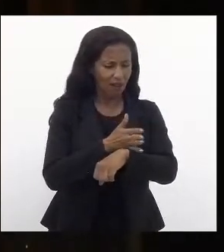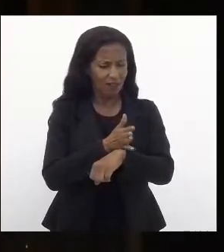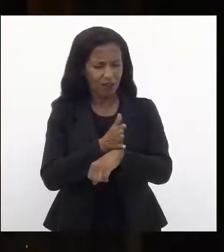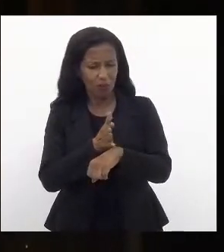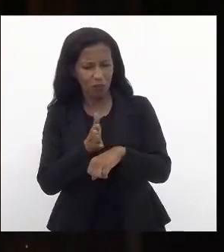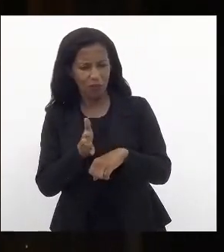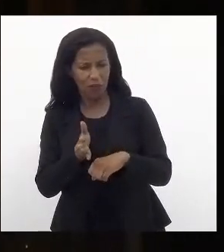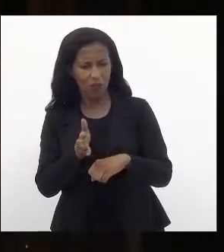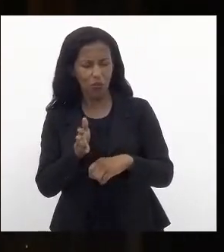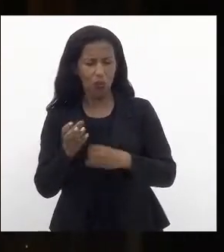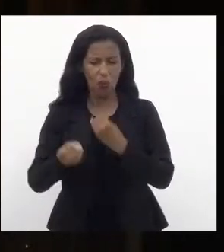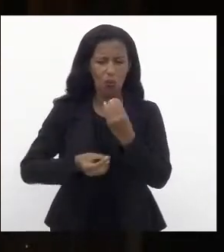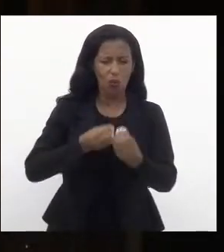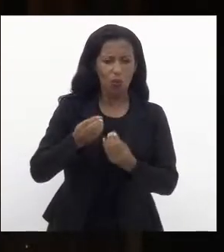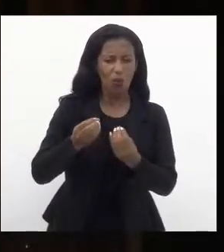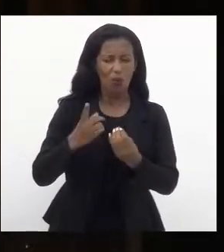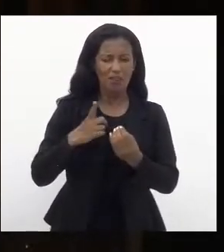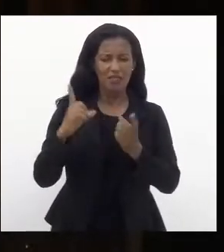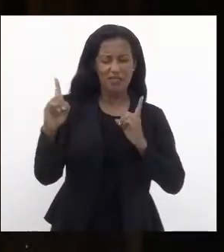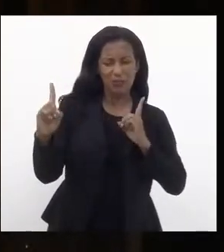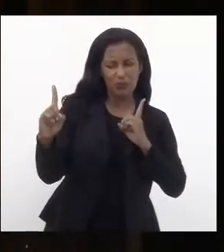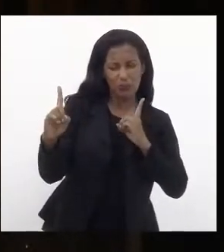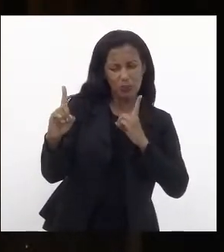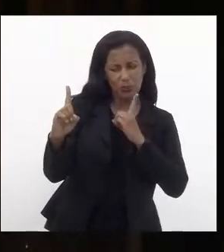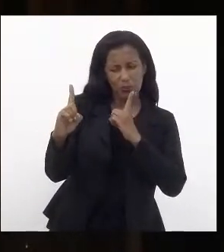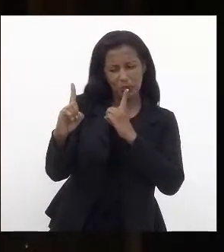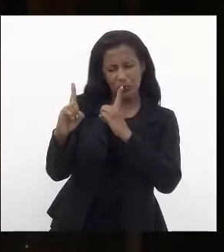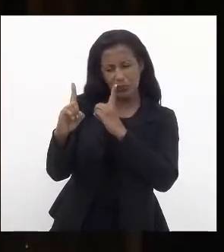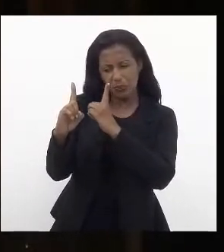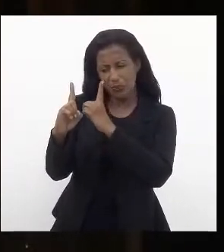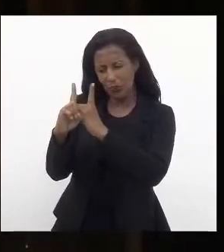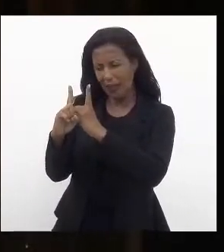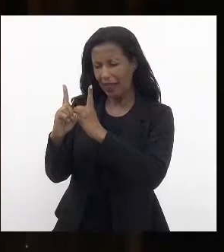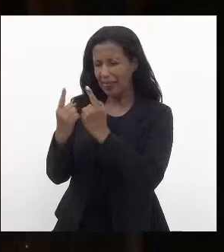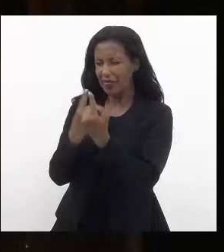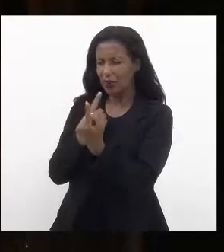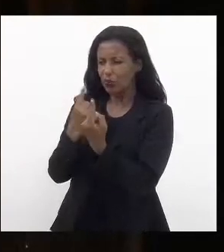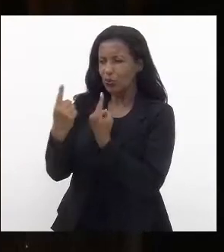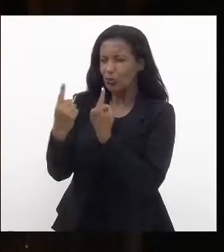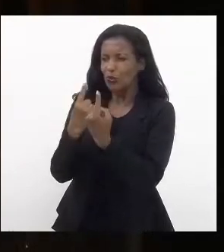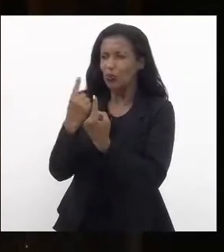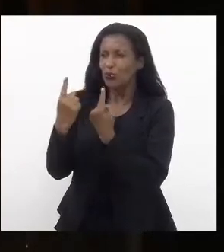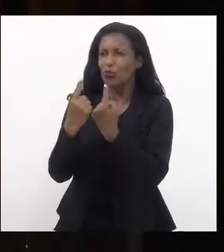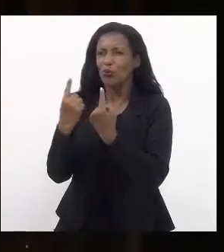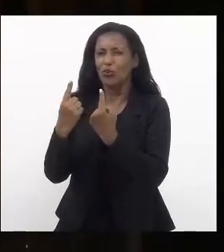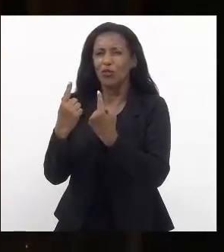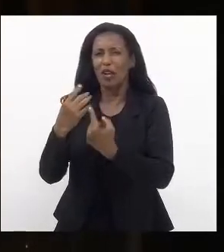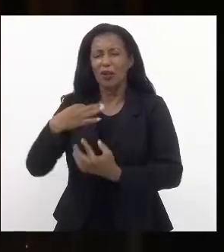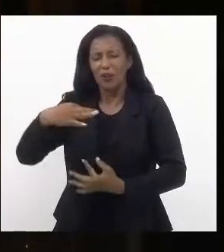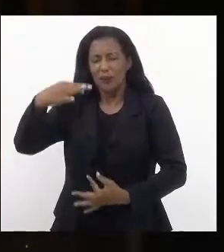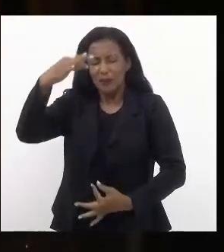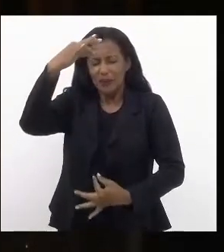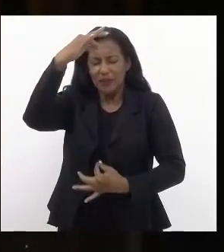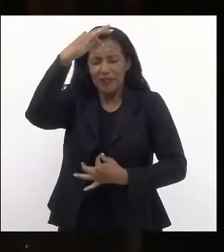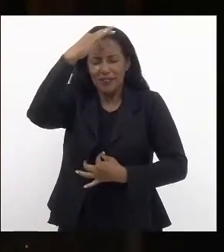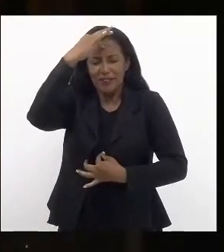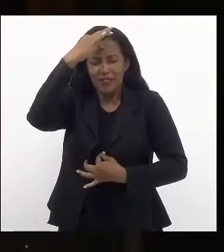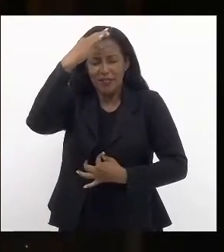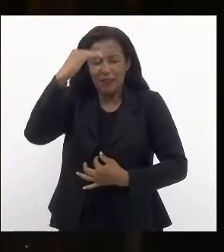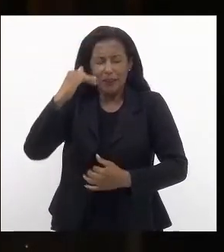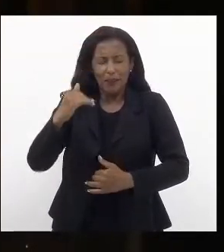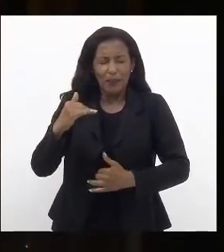gente tenta se aproximar e ter um diálogo com ele, a gente se eleva espiritualmente para as